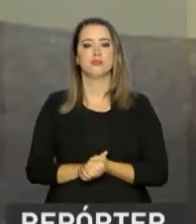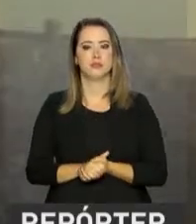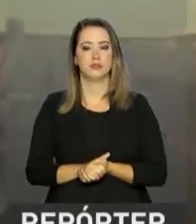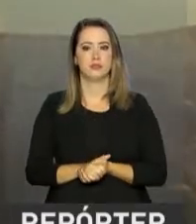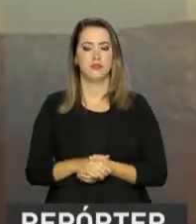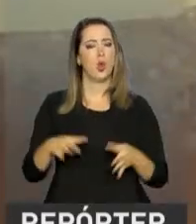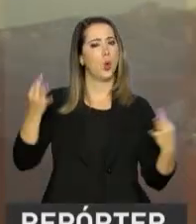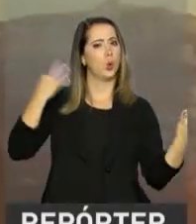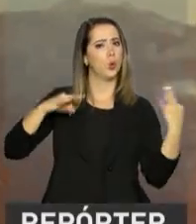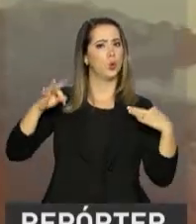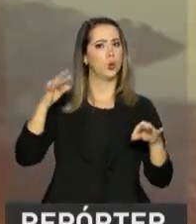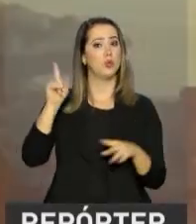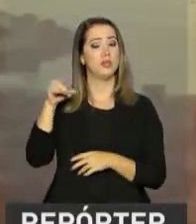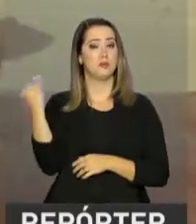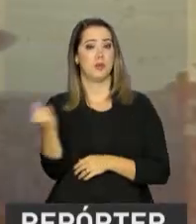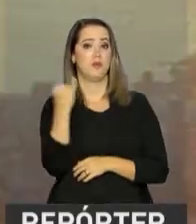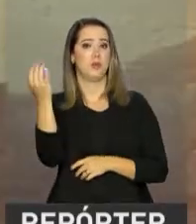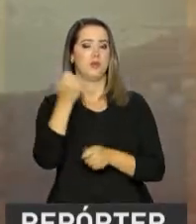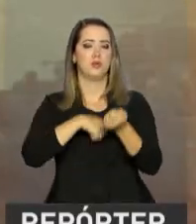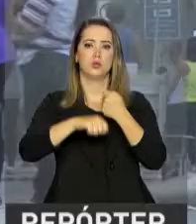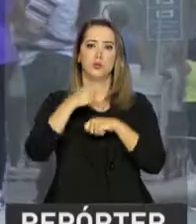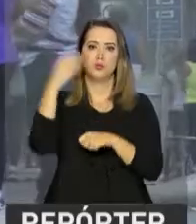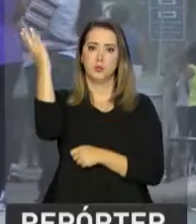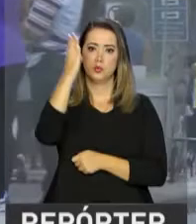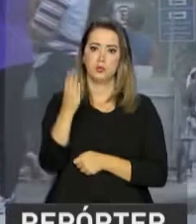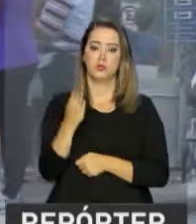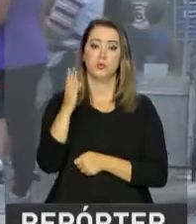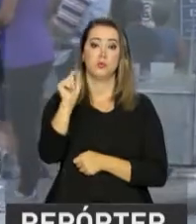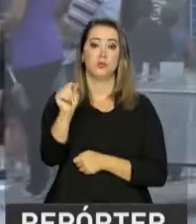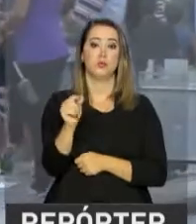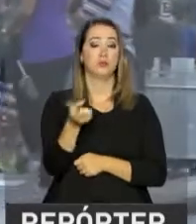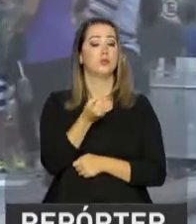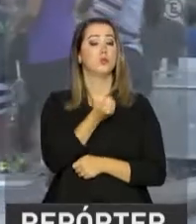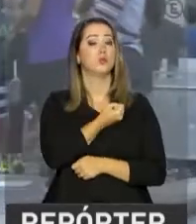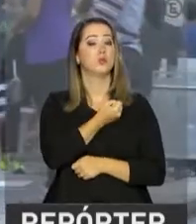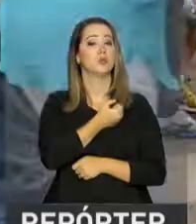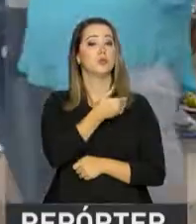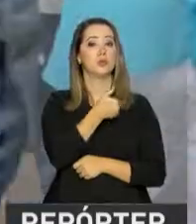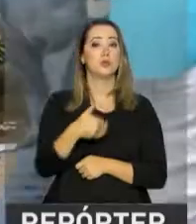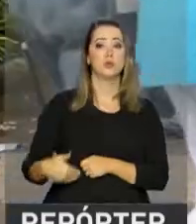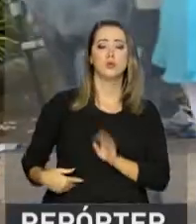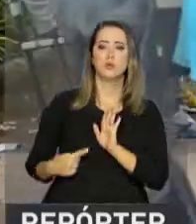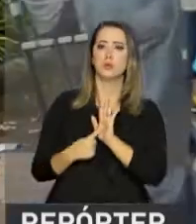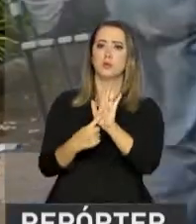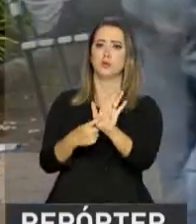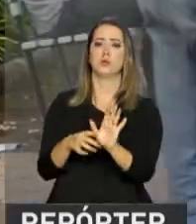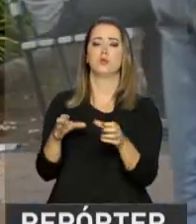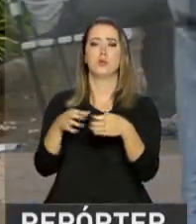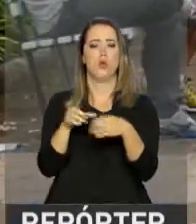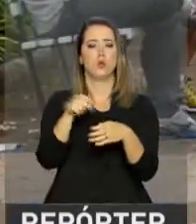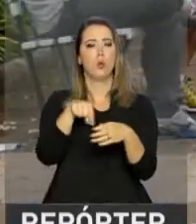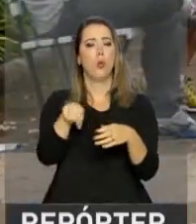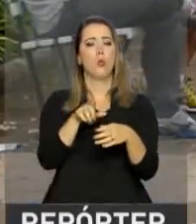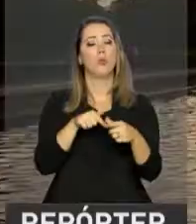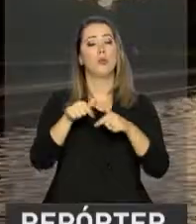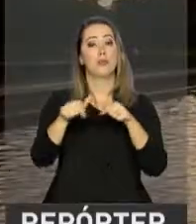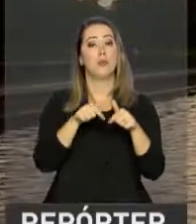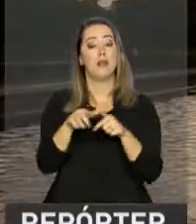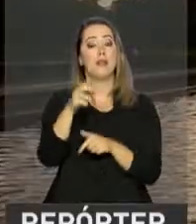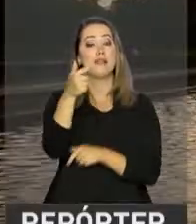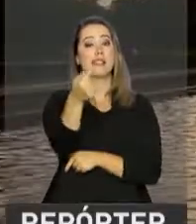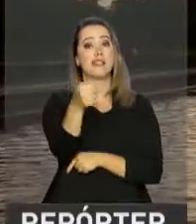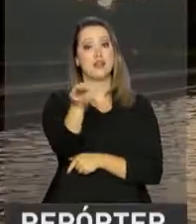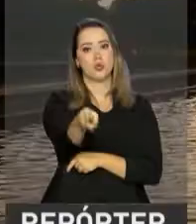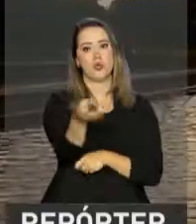O turismo é parte importante da economia brasileira. Dados do governo mostram que o setor emprega cerca de 7 milhões de brasileiros